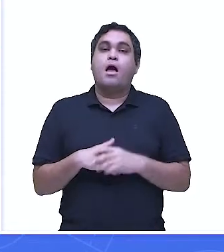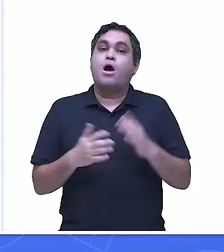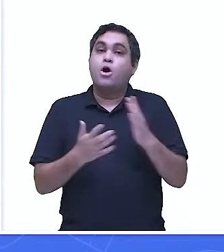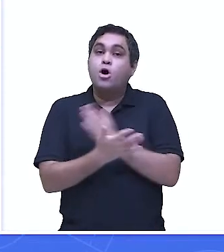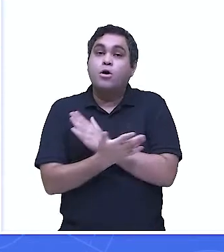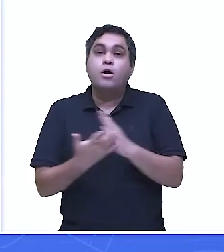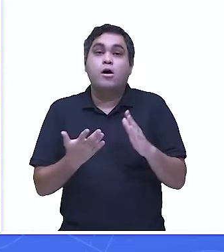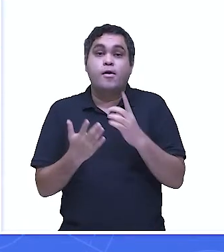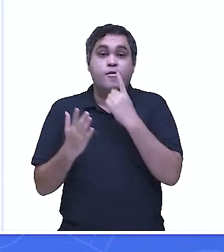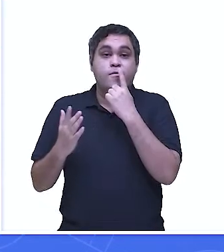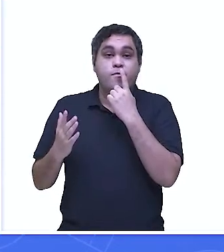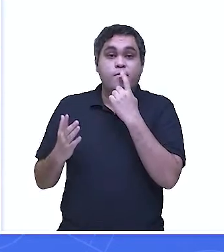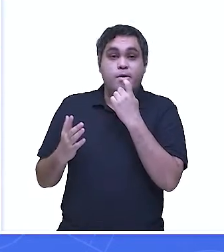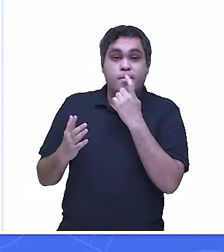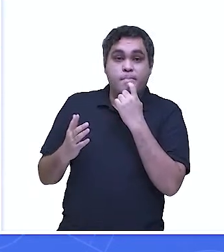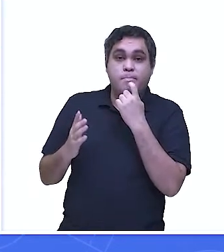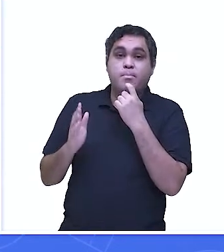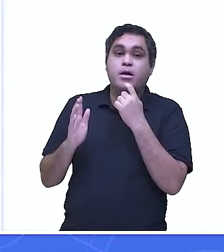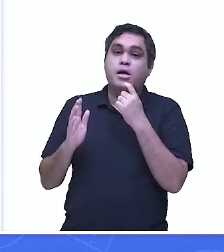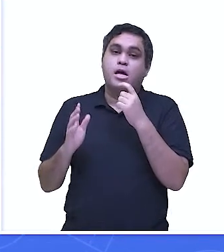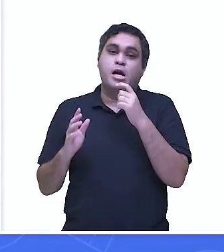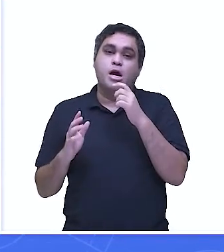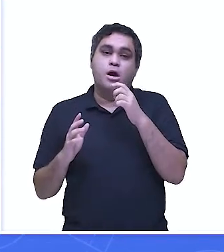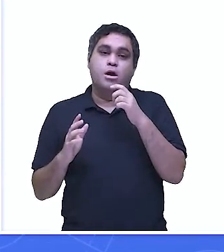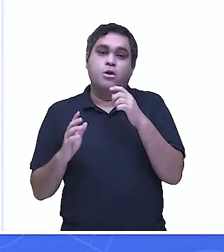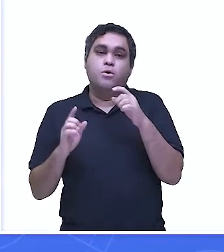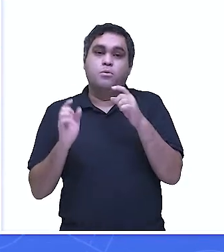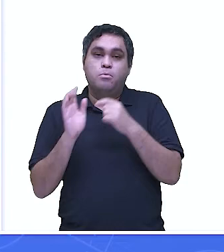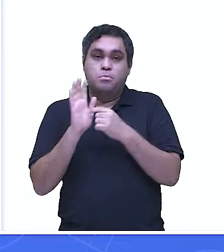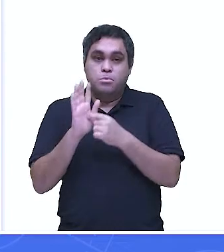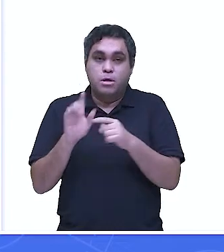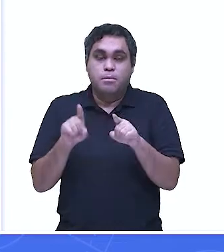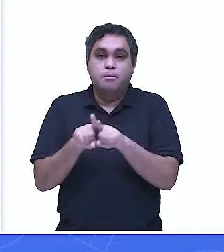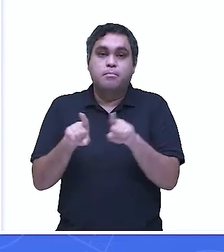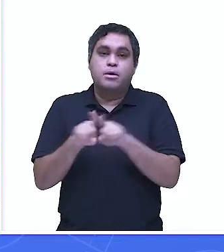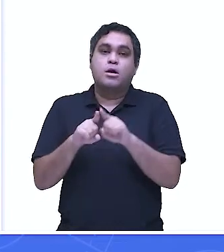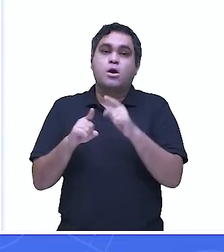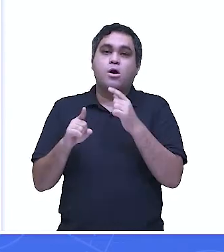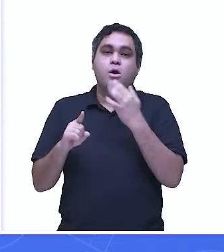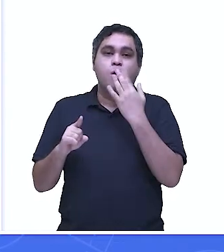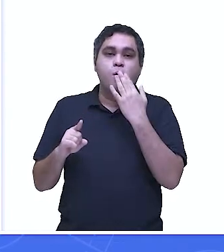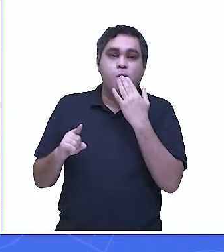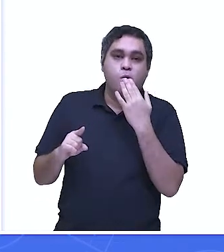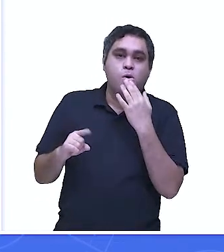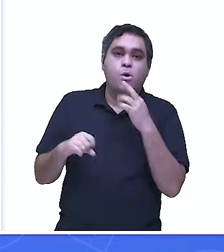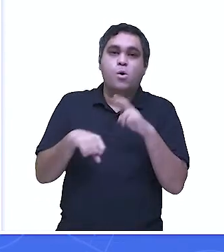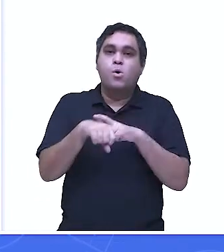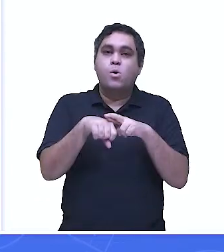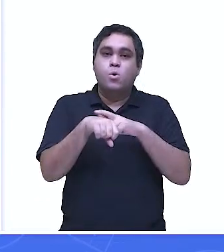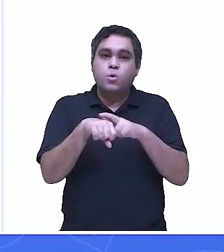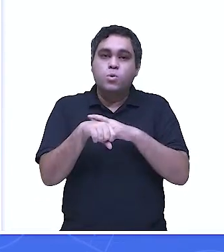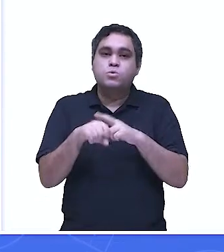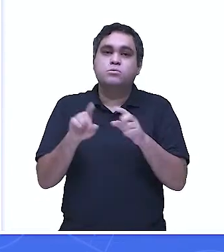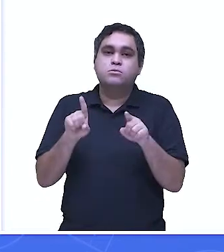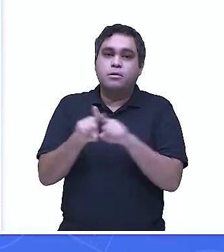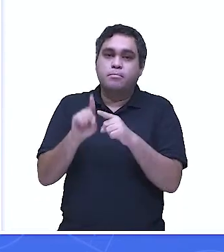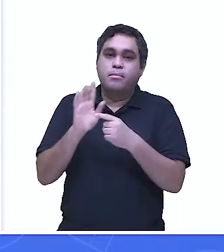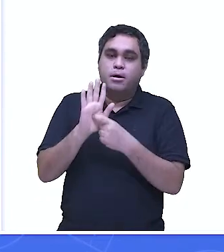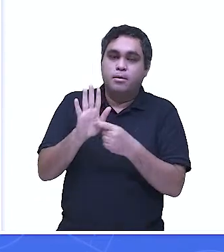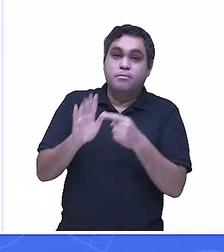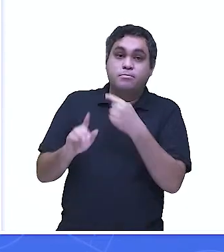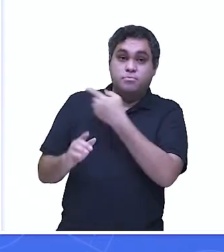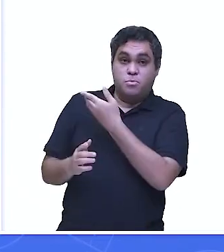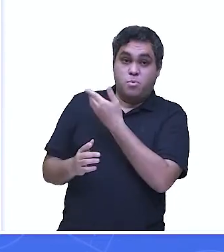algumas palavras aqui para vocês, tá, do texto. Vamos lá. Olha aqui,